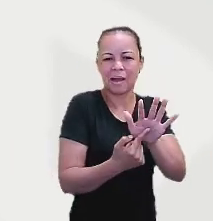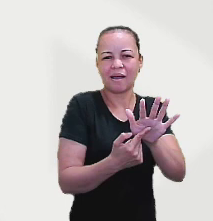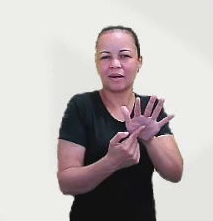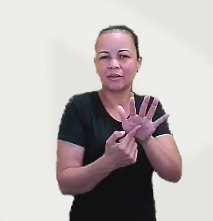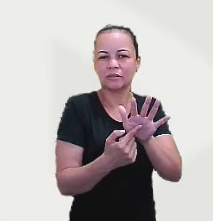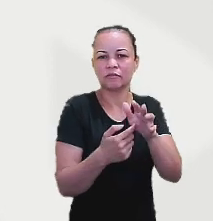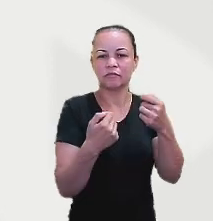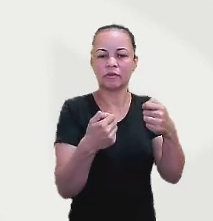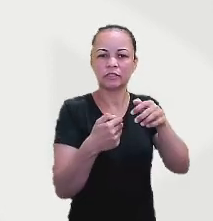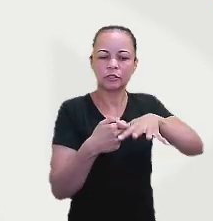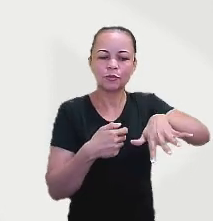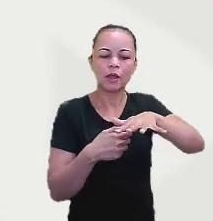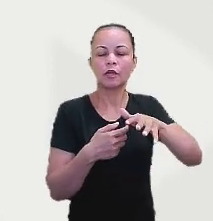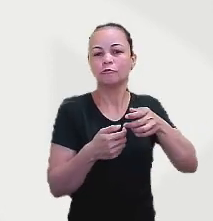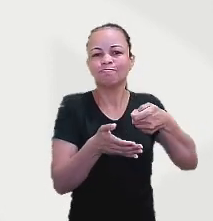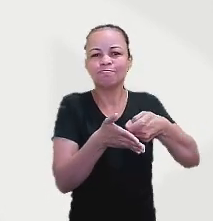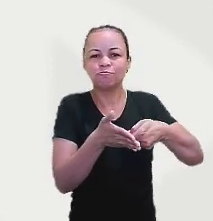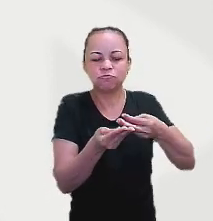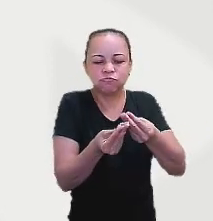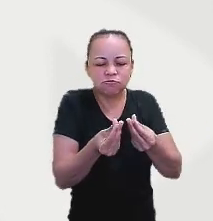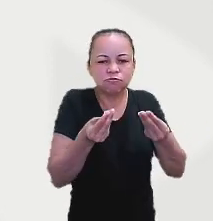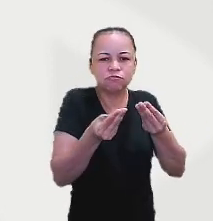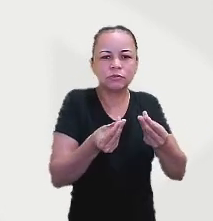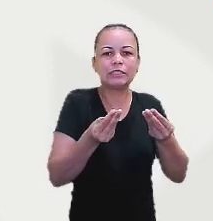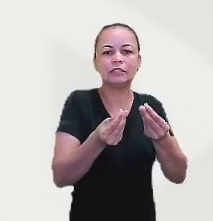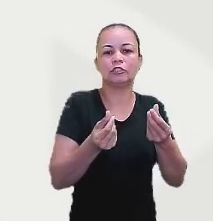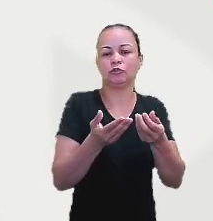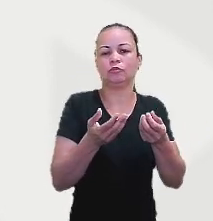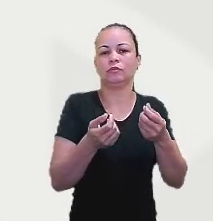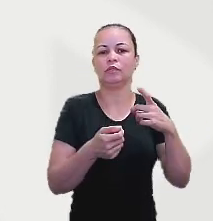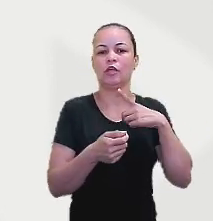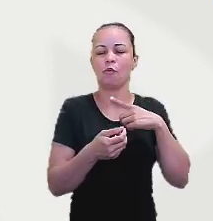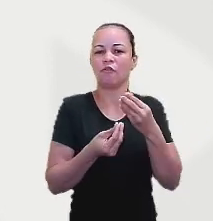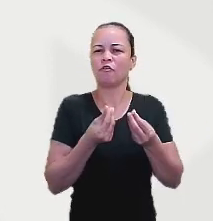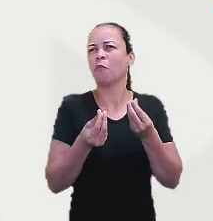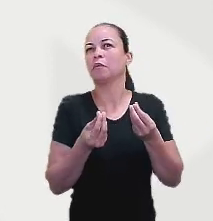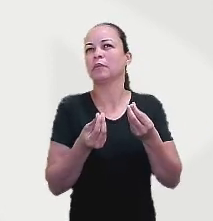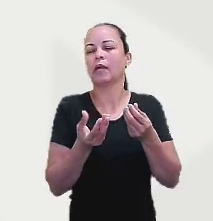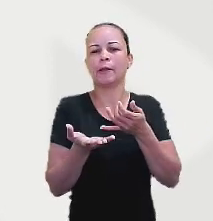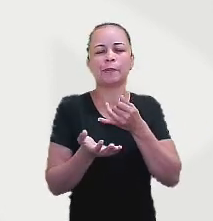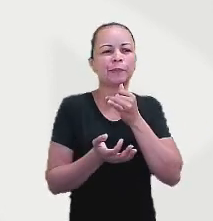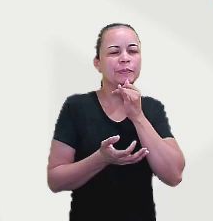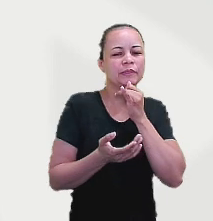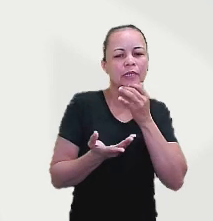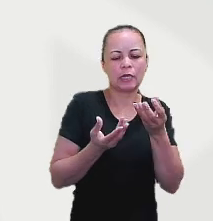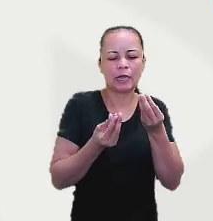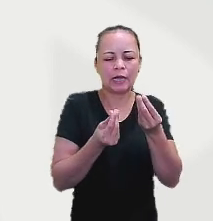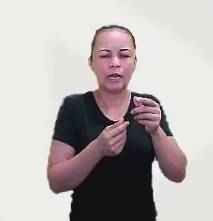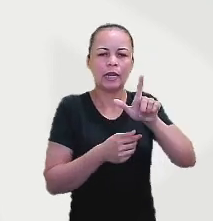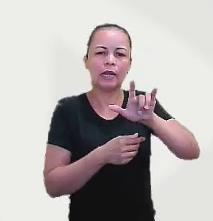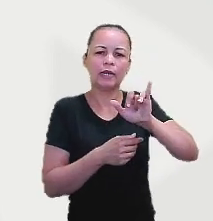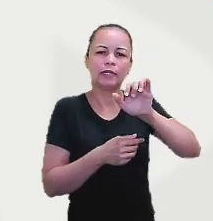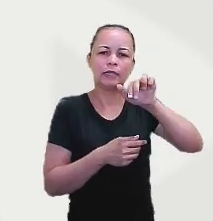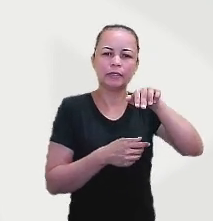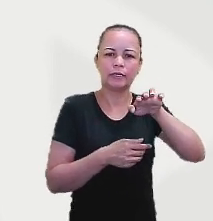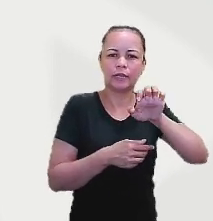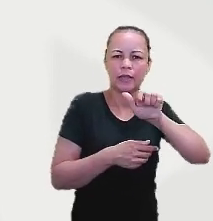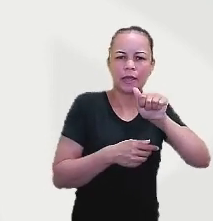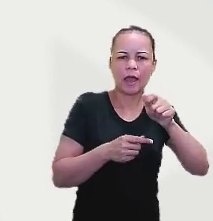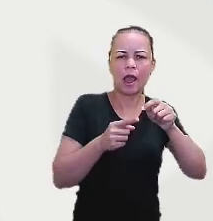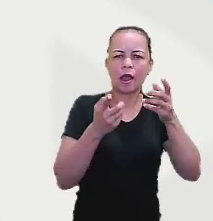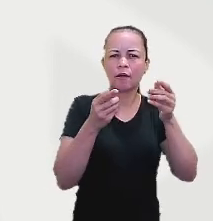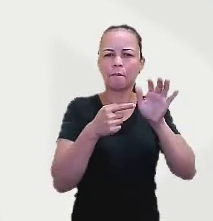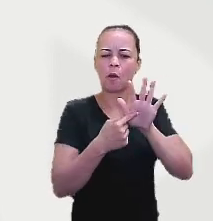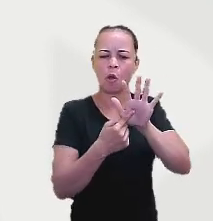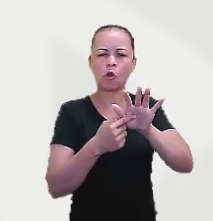esse ambiente se torne mais rígido, então vai fazer com que ela tenha uma forma mais, vamos dizer assim, linear, uma forma que quase lembra uma figura geométrica,